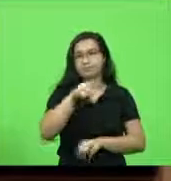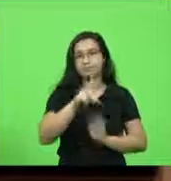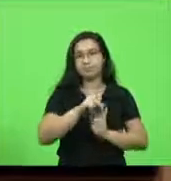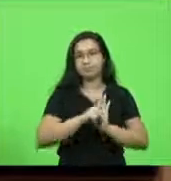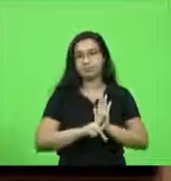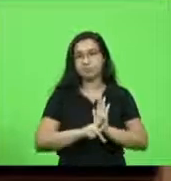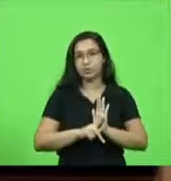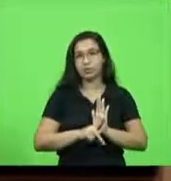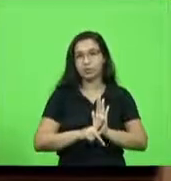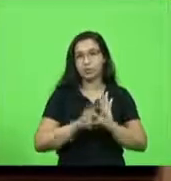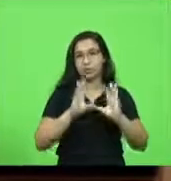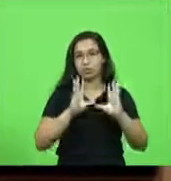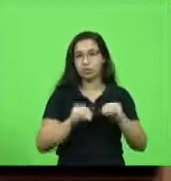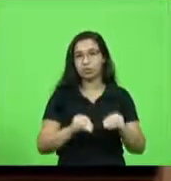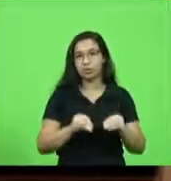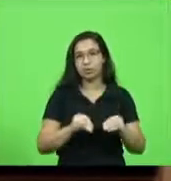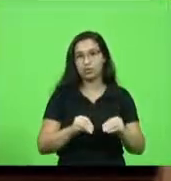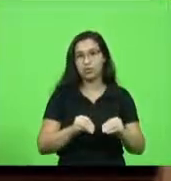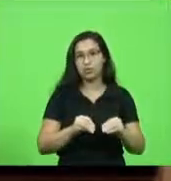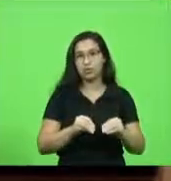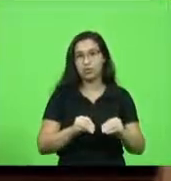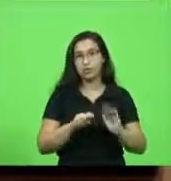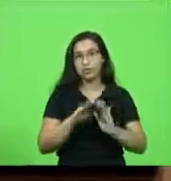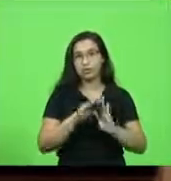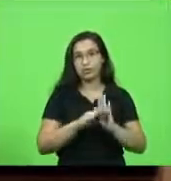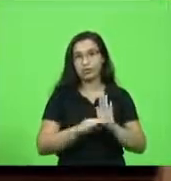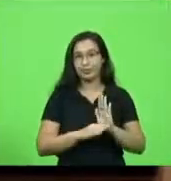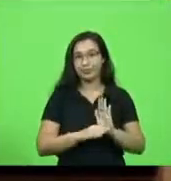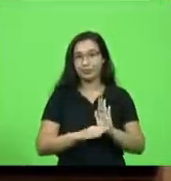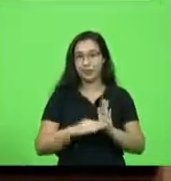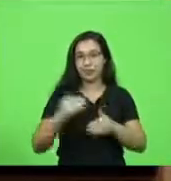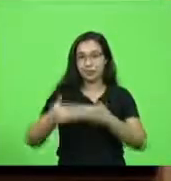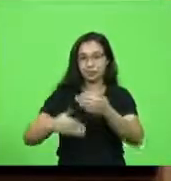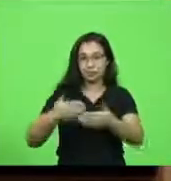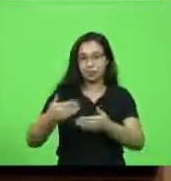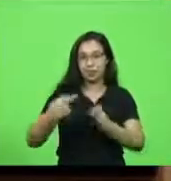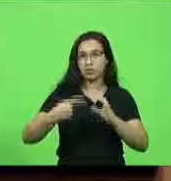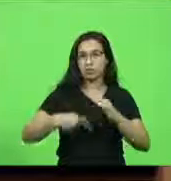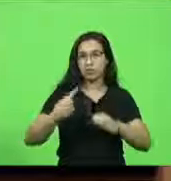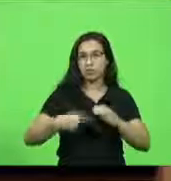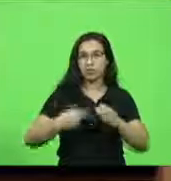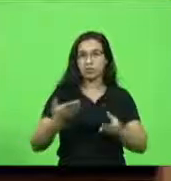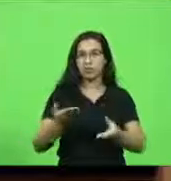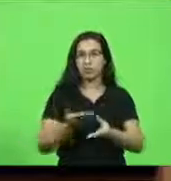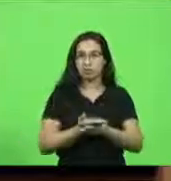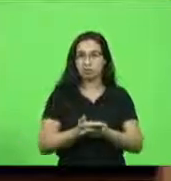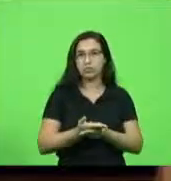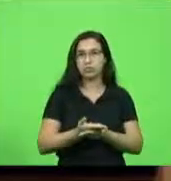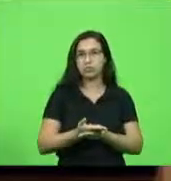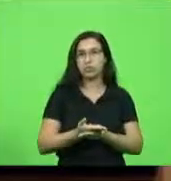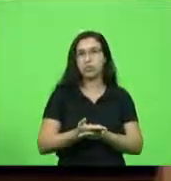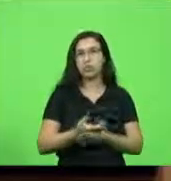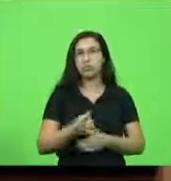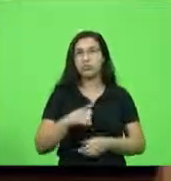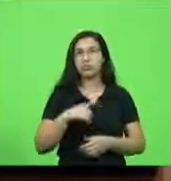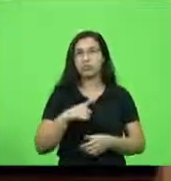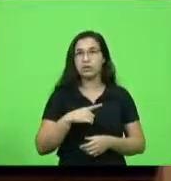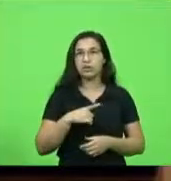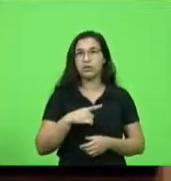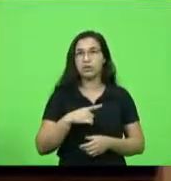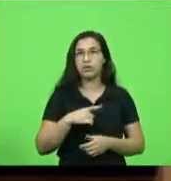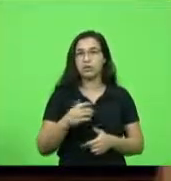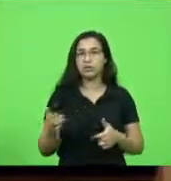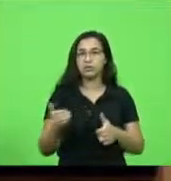sua totalidade. Uma vez que passou e tramitou pelas comissões, nós tivemos um